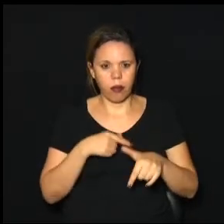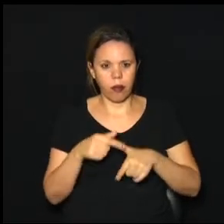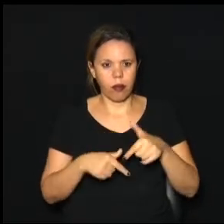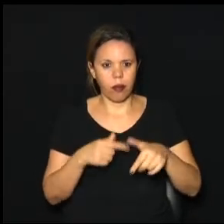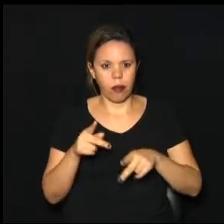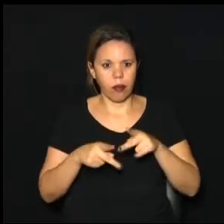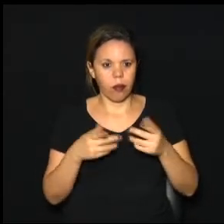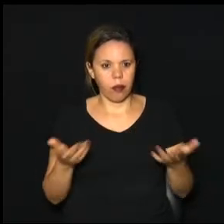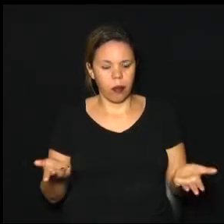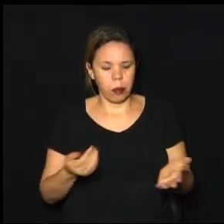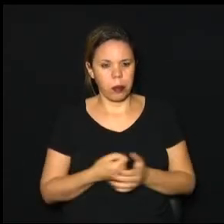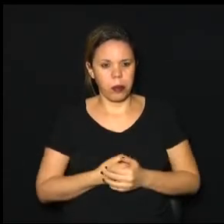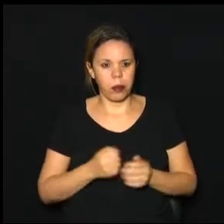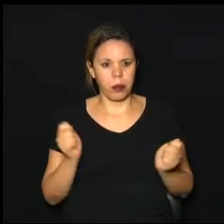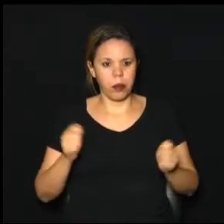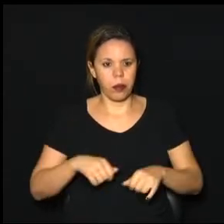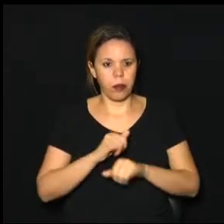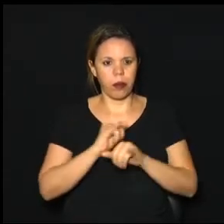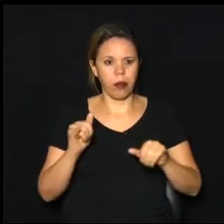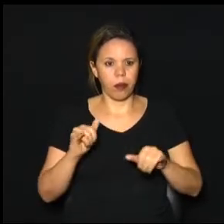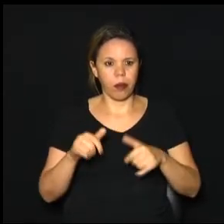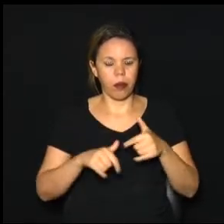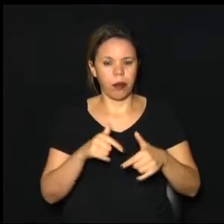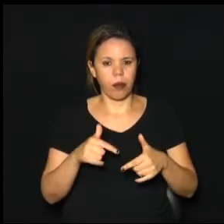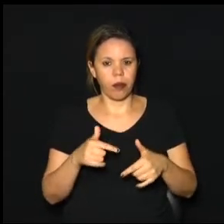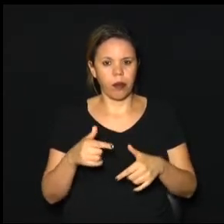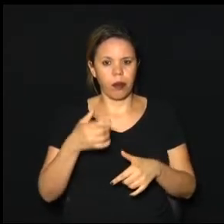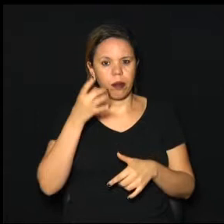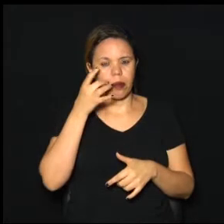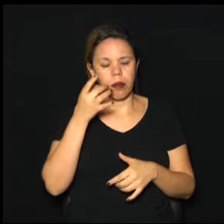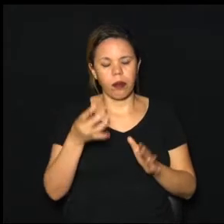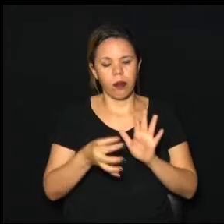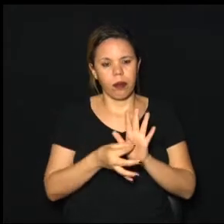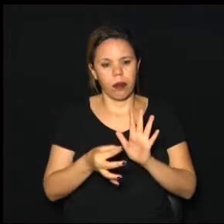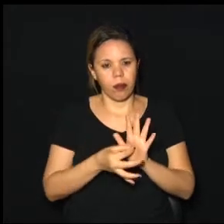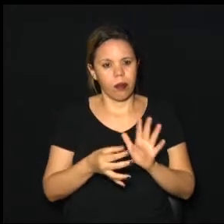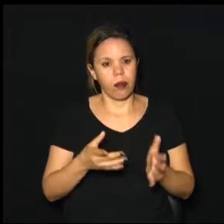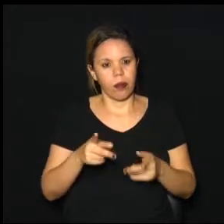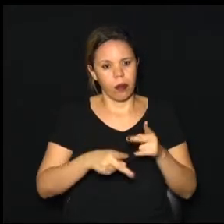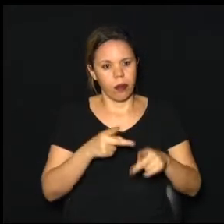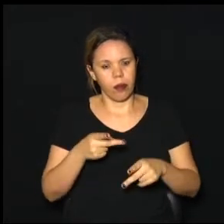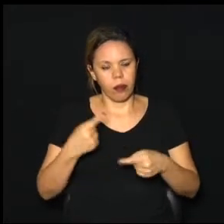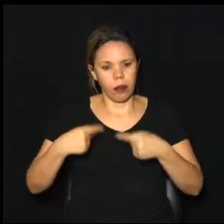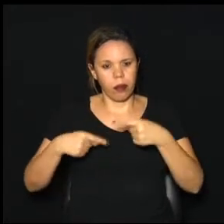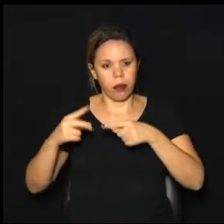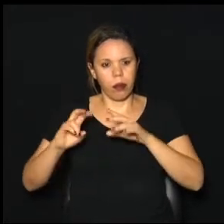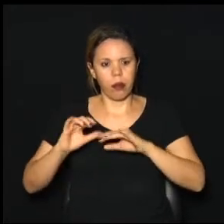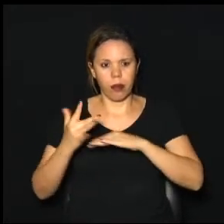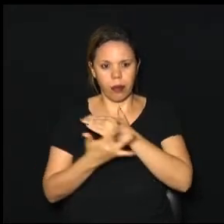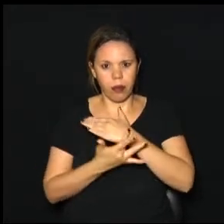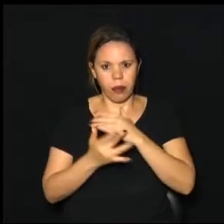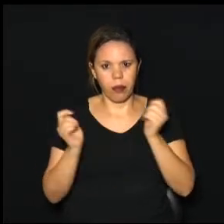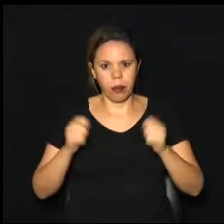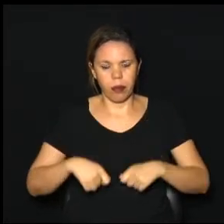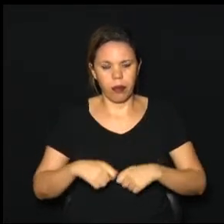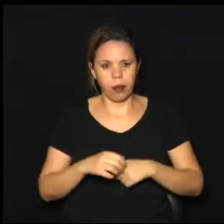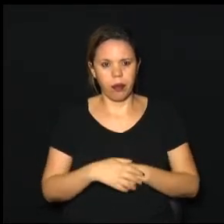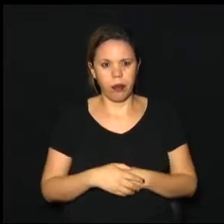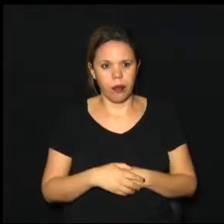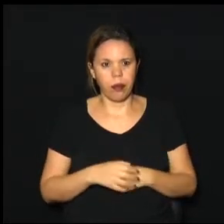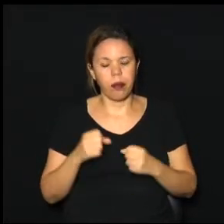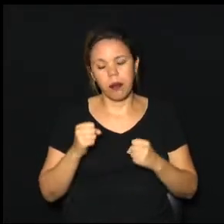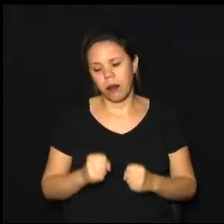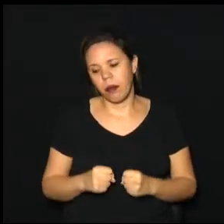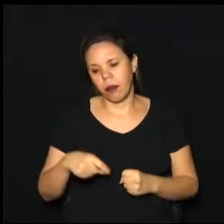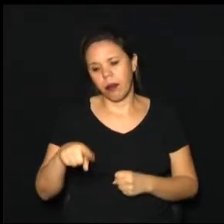eleitor. Pode divulgar o seu posicionamento pessoal em questões políticas? Pode. Pode fazer isso nas redes sociais? Pode. Pode